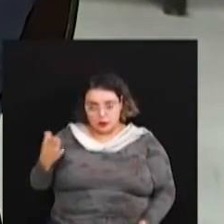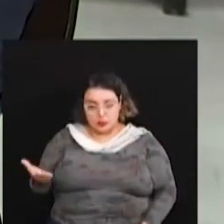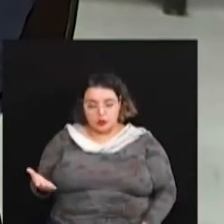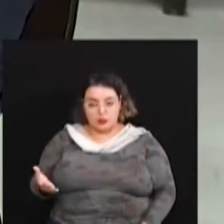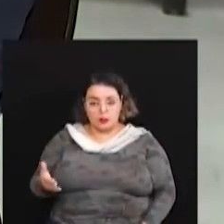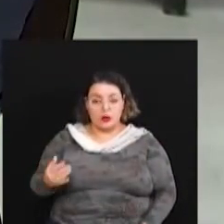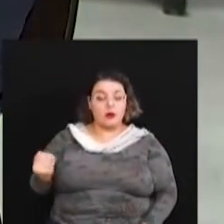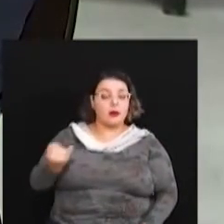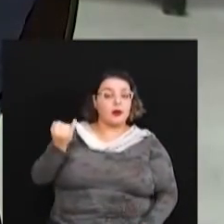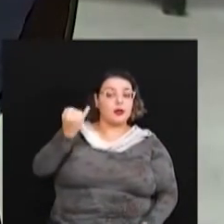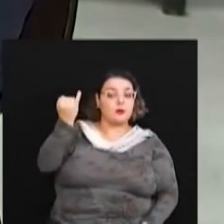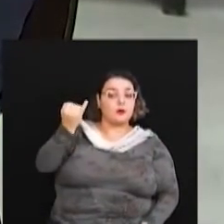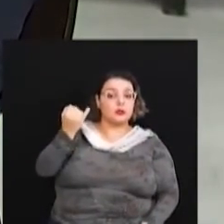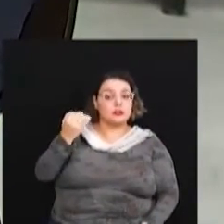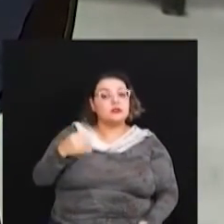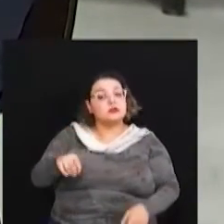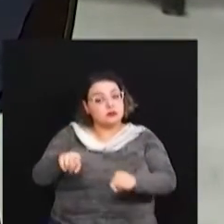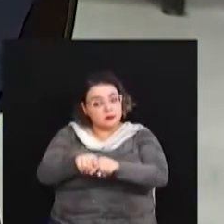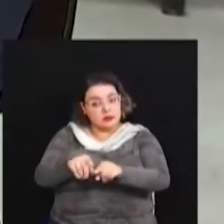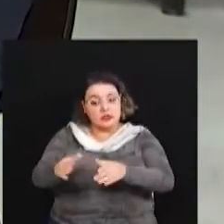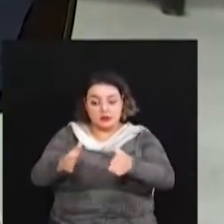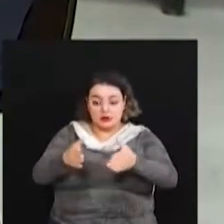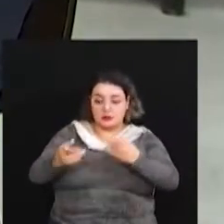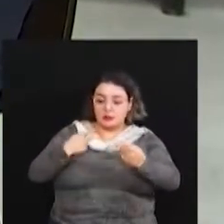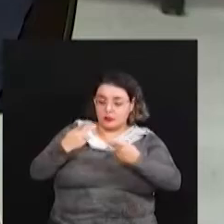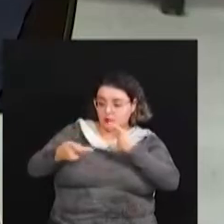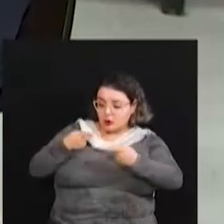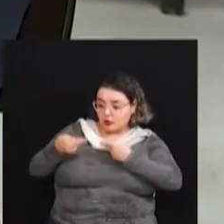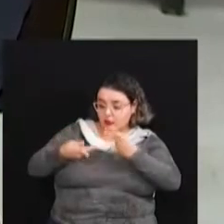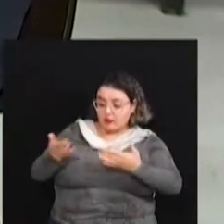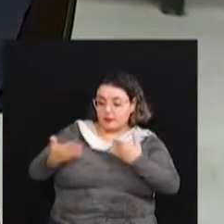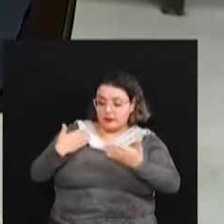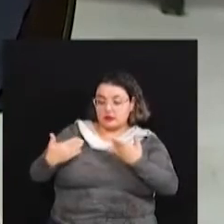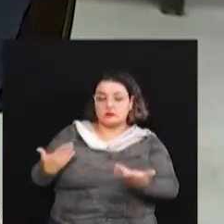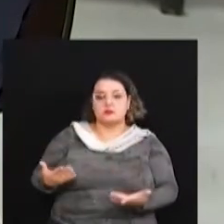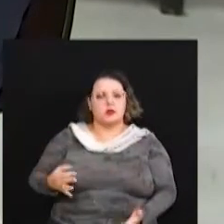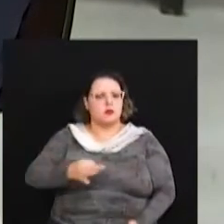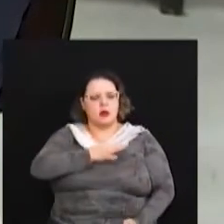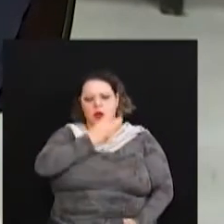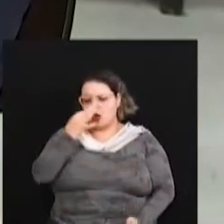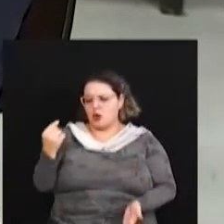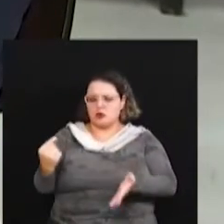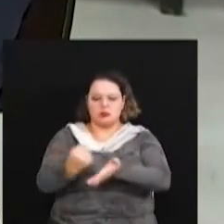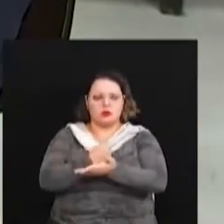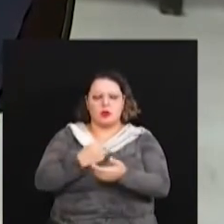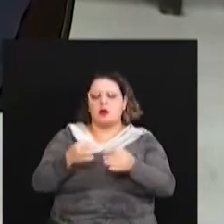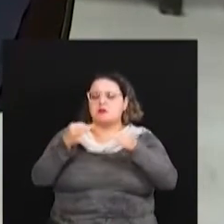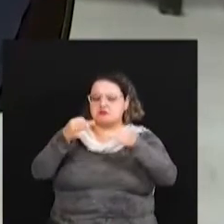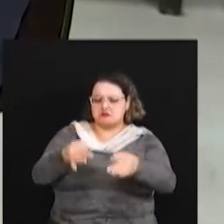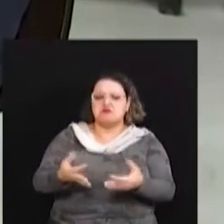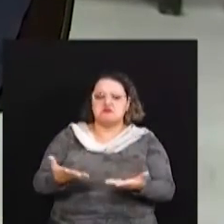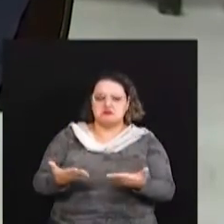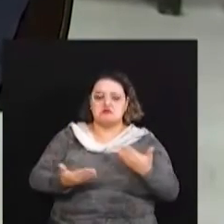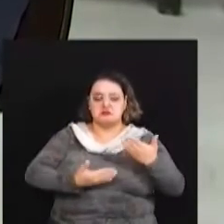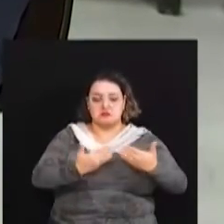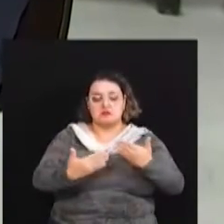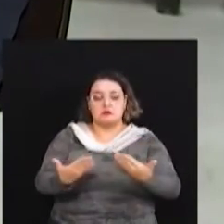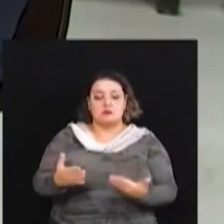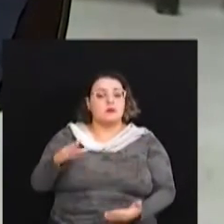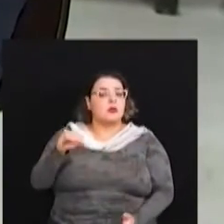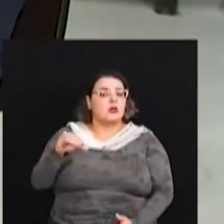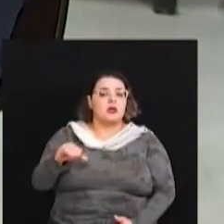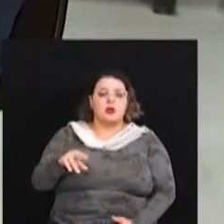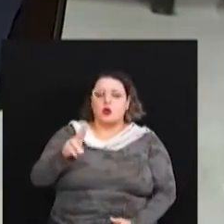qual que é a importância da gente também estar aqui nesse momento conversando sobre isso? Acho que é uma ótima pergunta, muito apropriada aos nossos tempos. Eu acho que